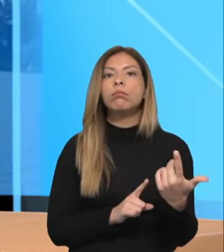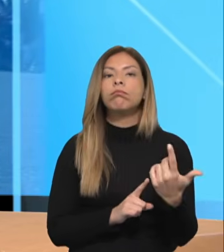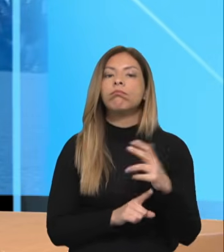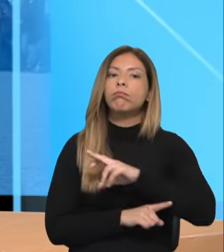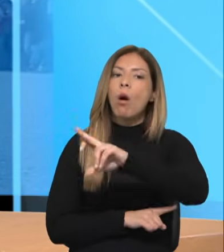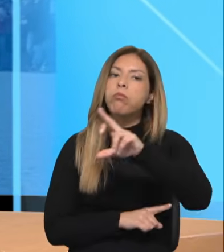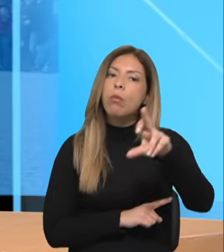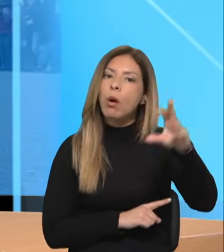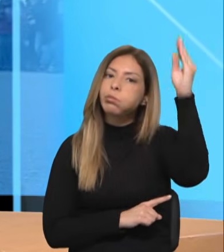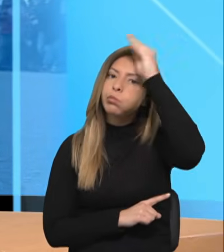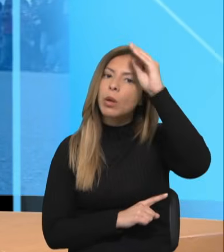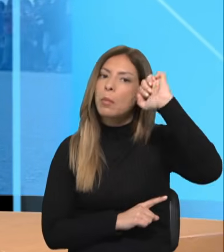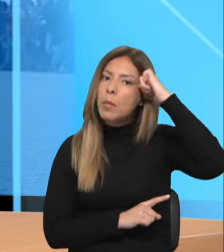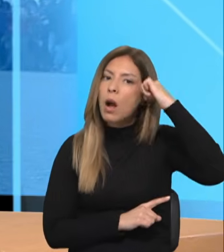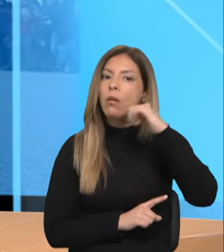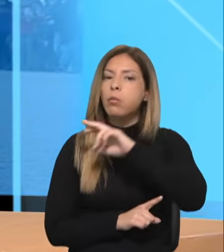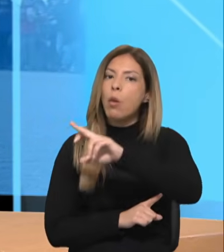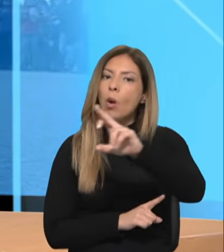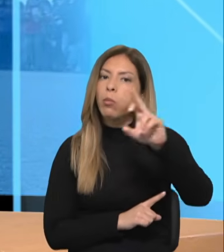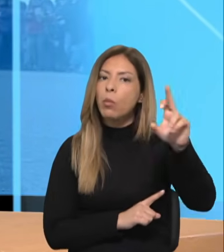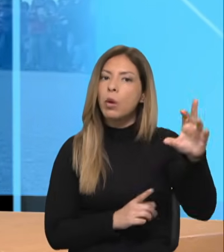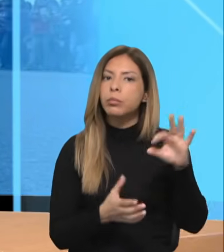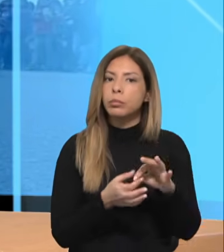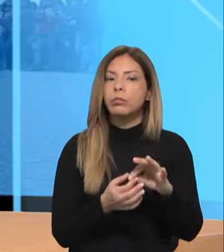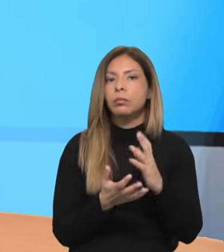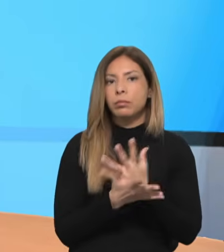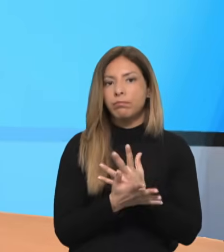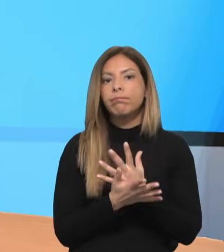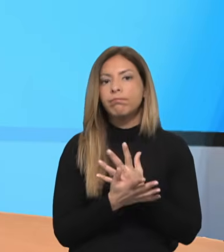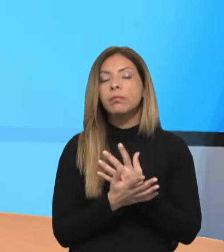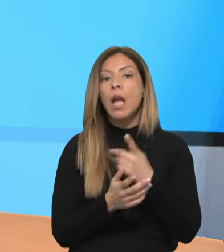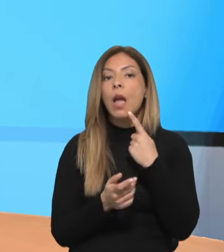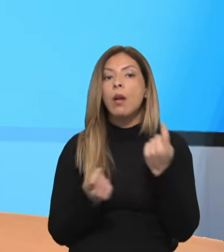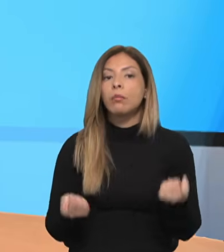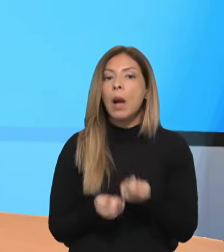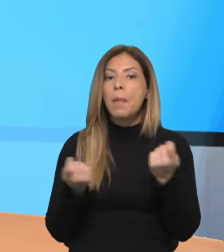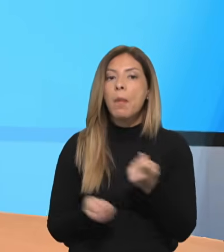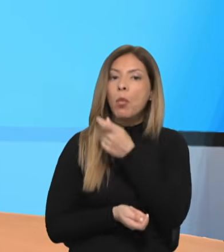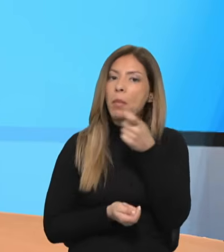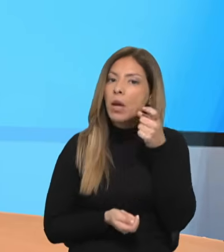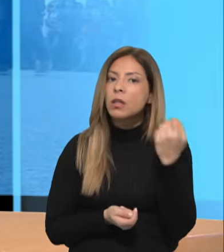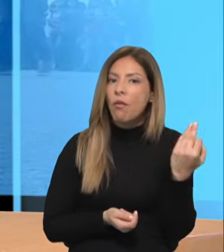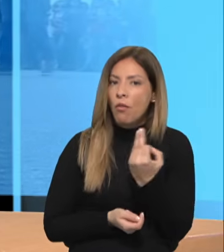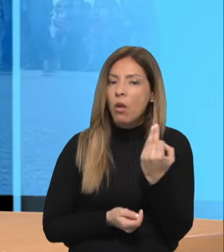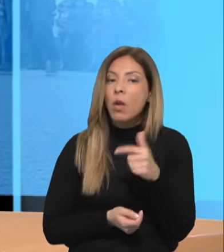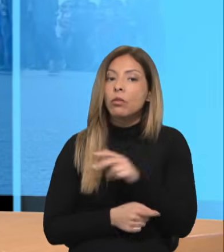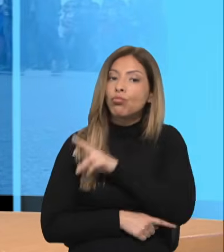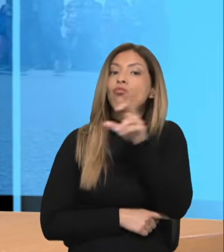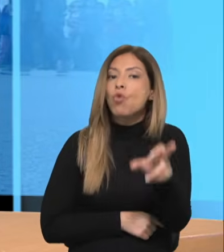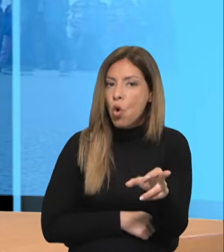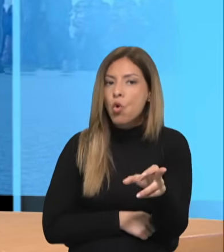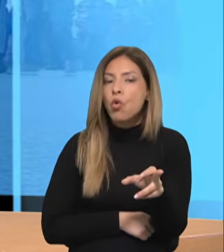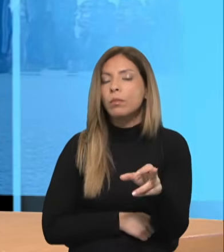concelhos afetados pelos incêndios. Era uma promessa de campanha e António José Seguro lá foi.